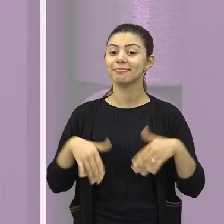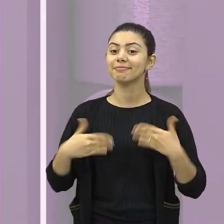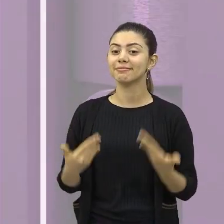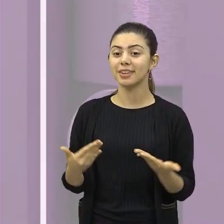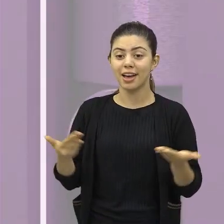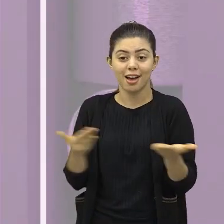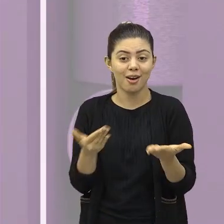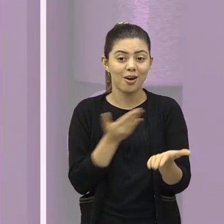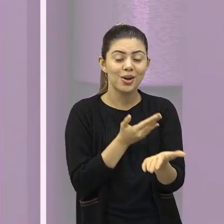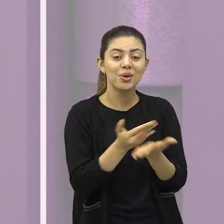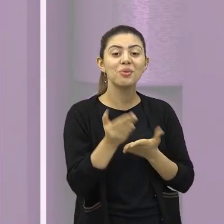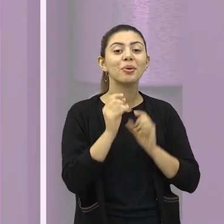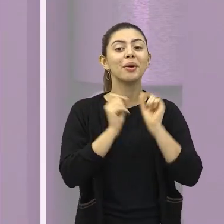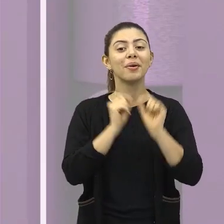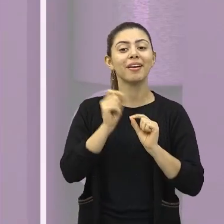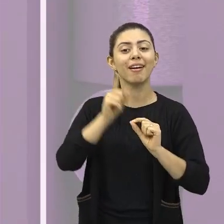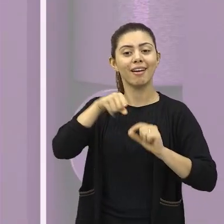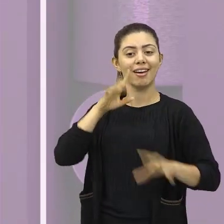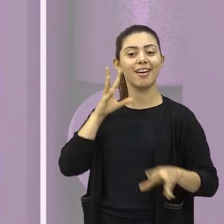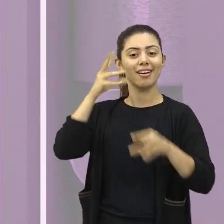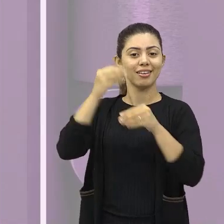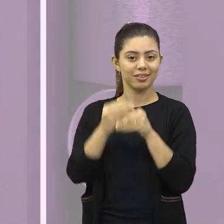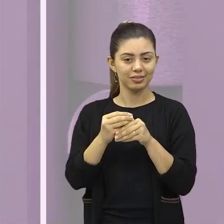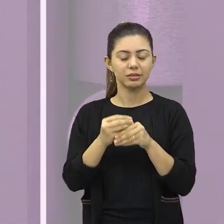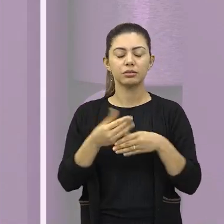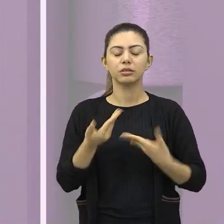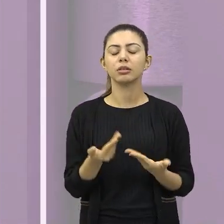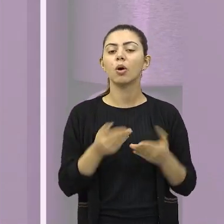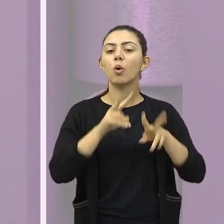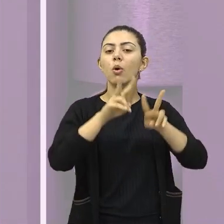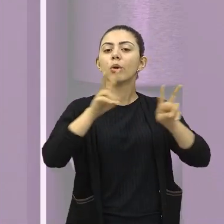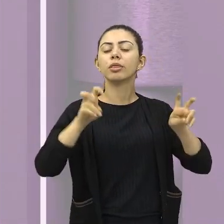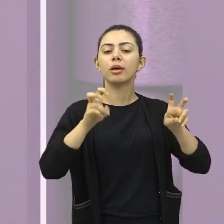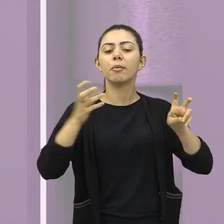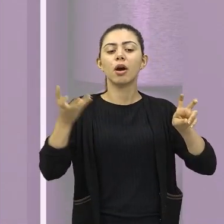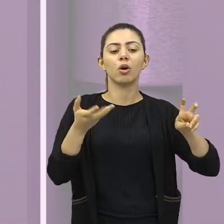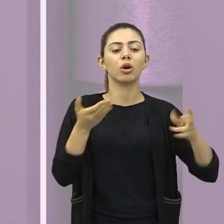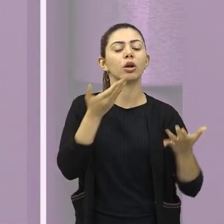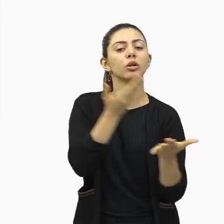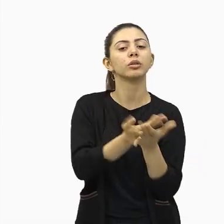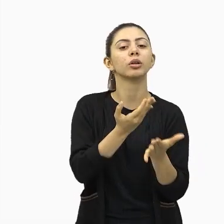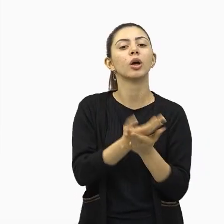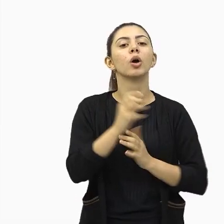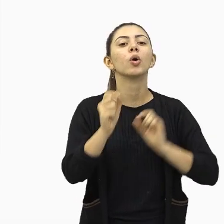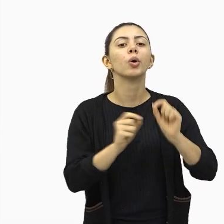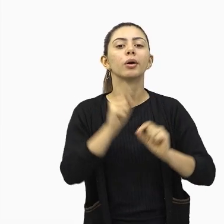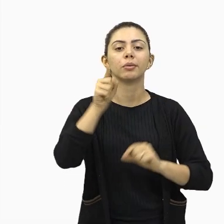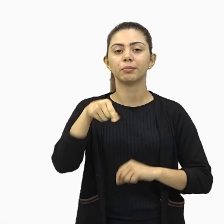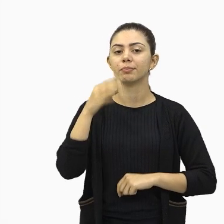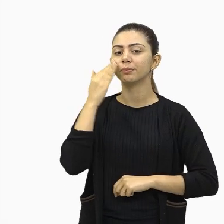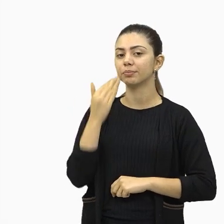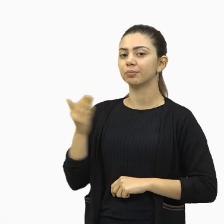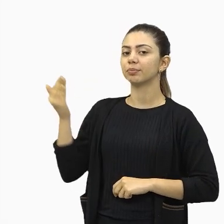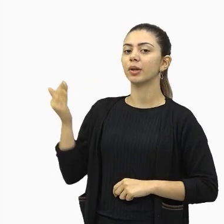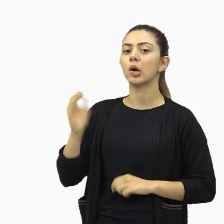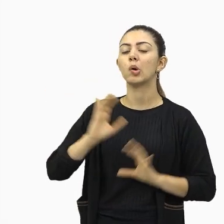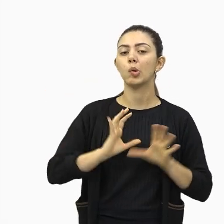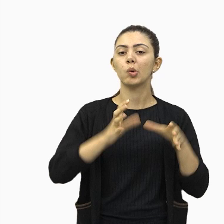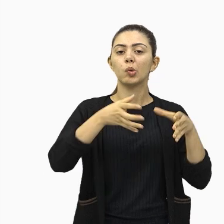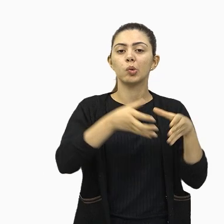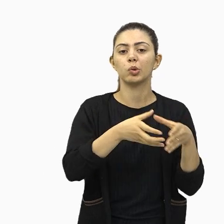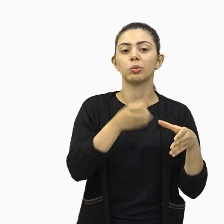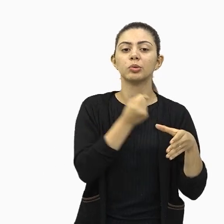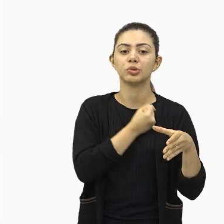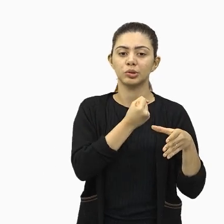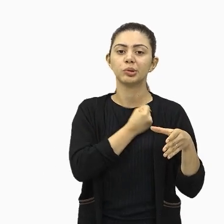Iniciando então aí a nossa revisão, o primeiro conteúdo que nós vamos explorar é subconjunto dos números reais.